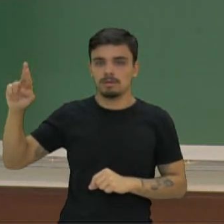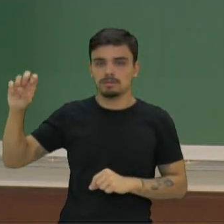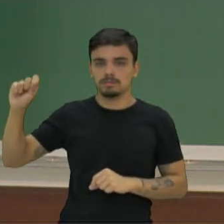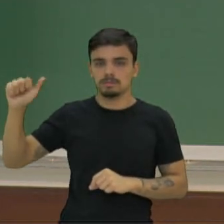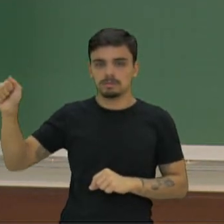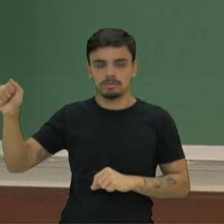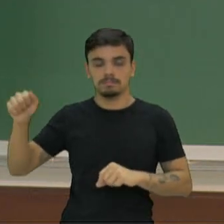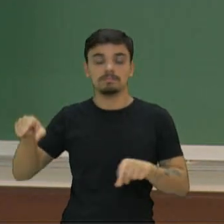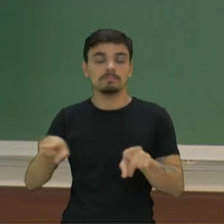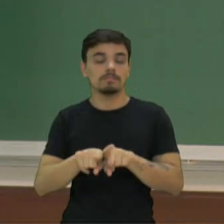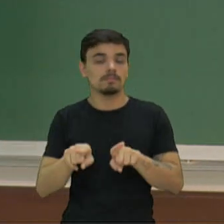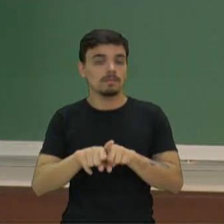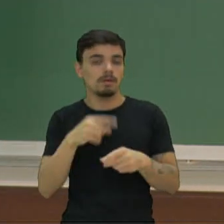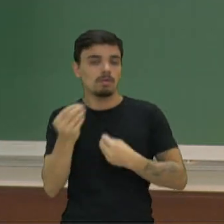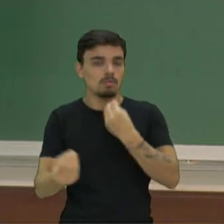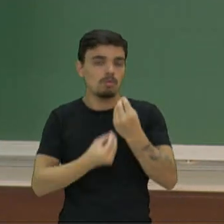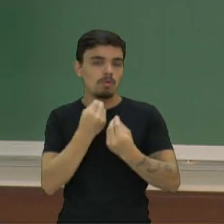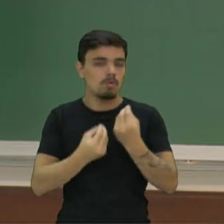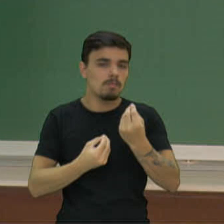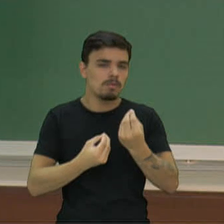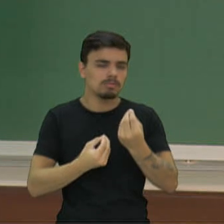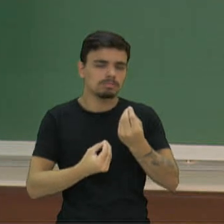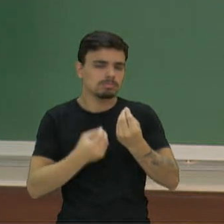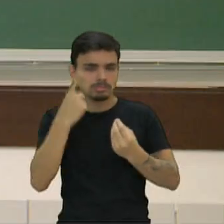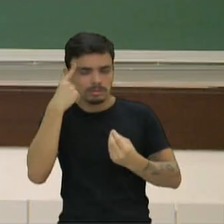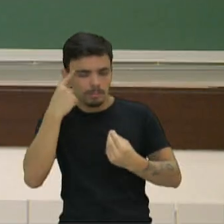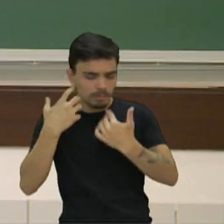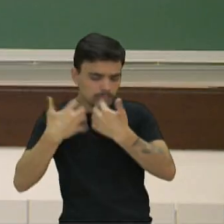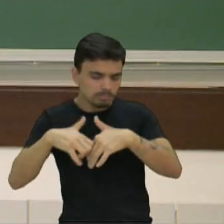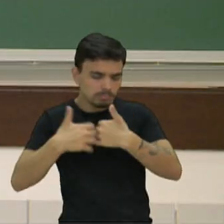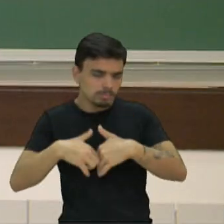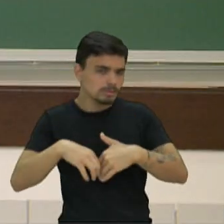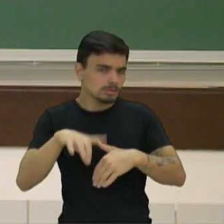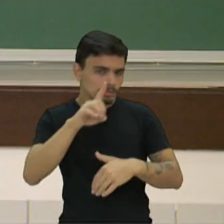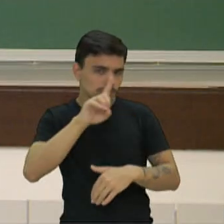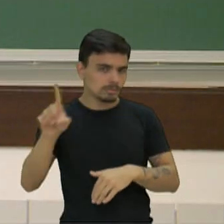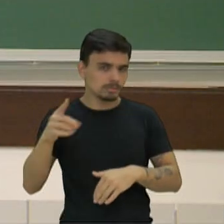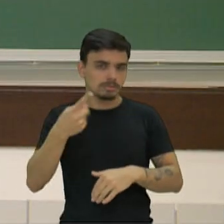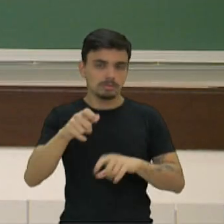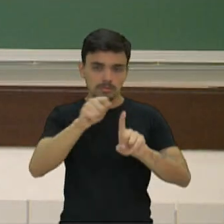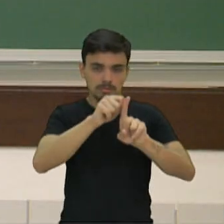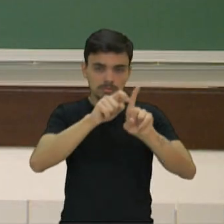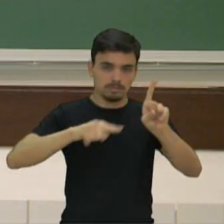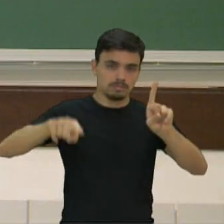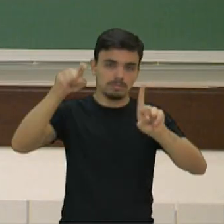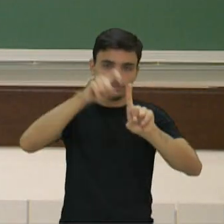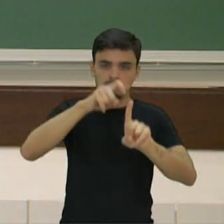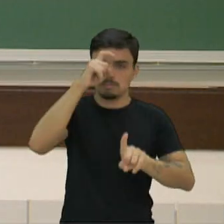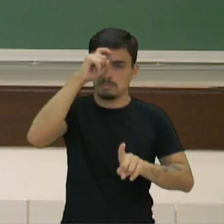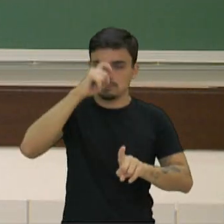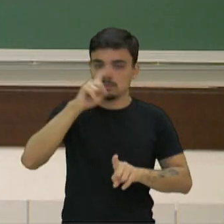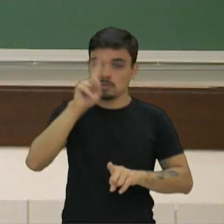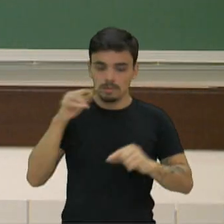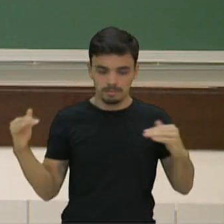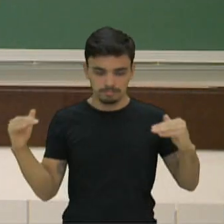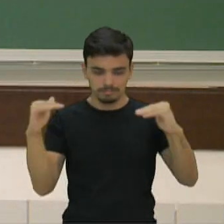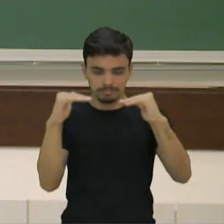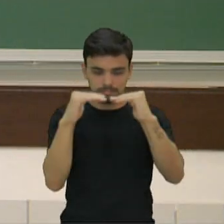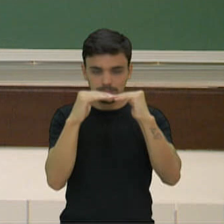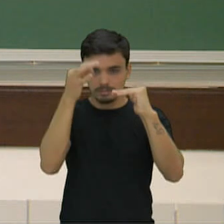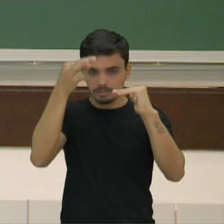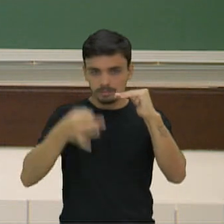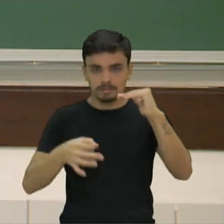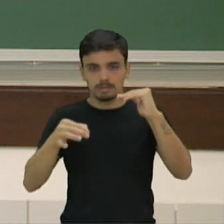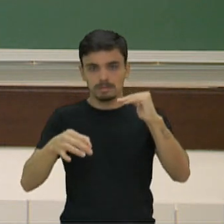Como calcular a média do seu ciclo menstrual? Então, assim, não é algo padrão, certo? O interessante é que se